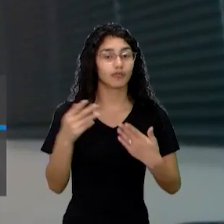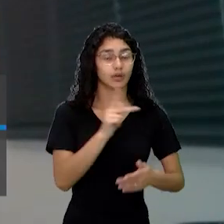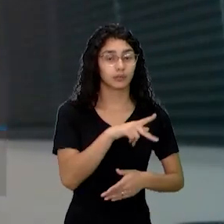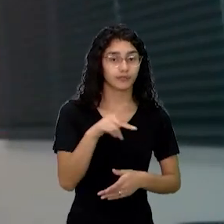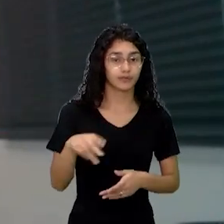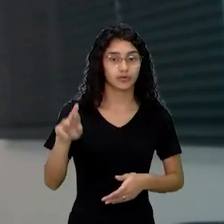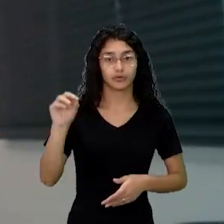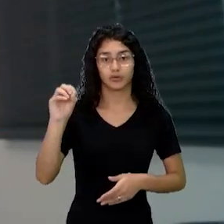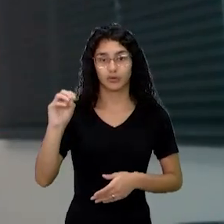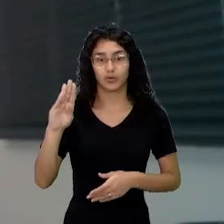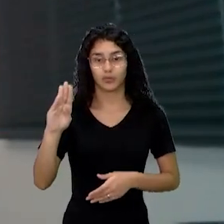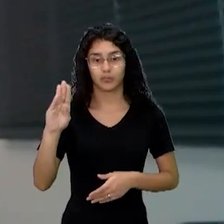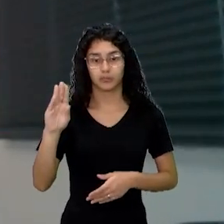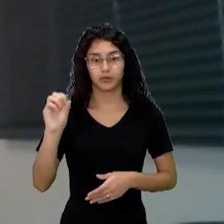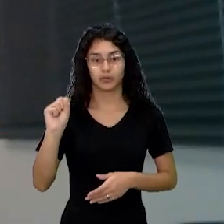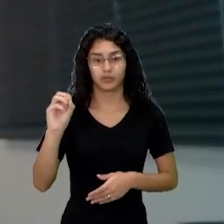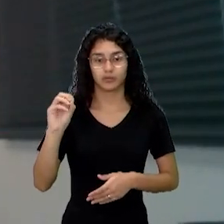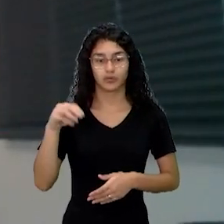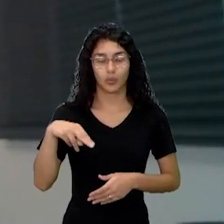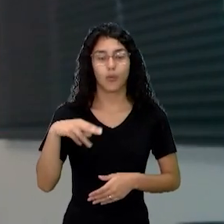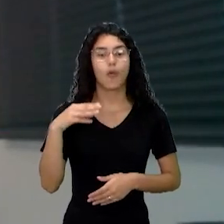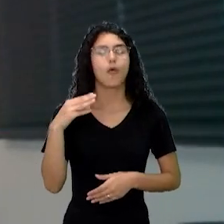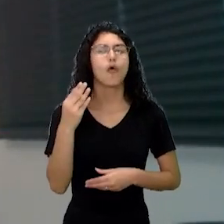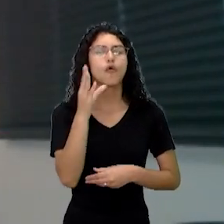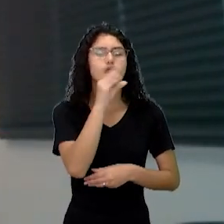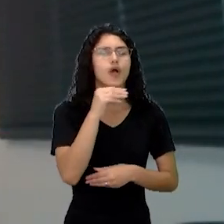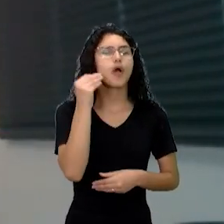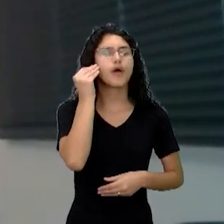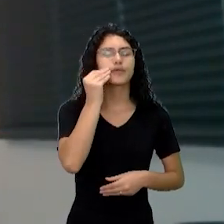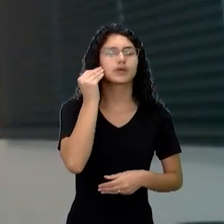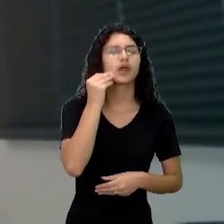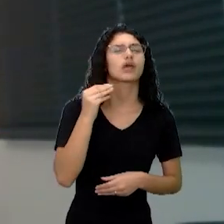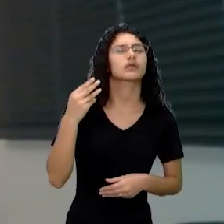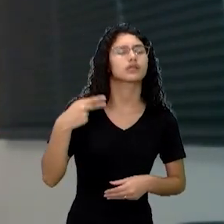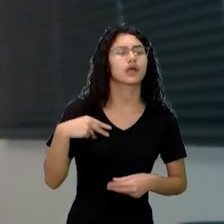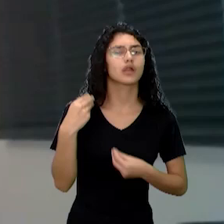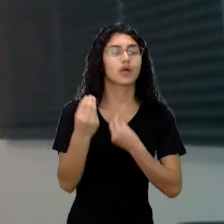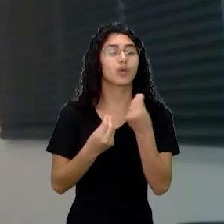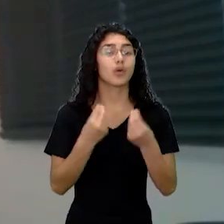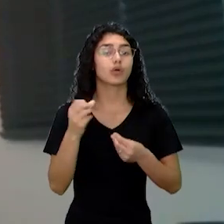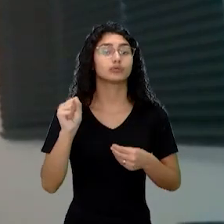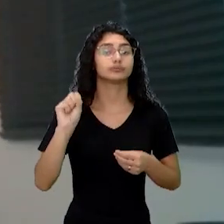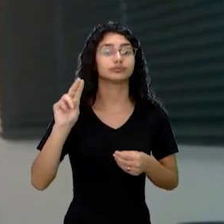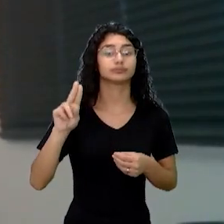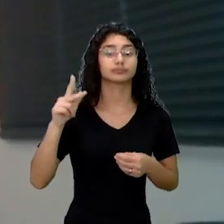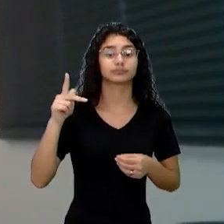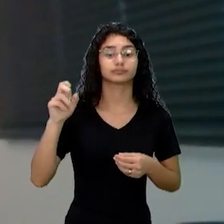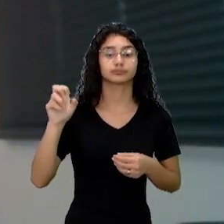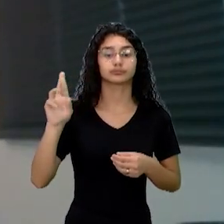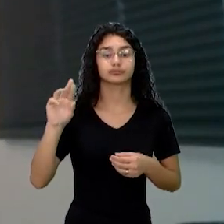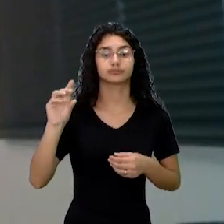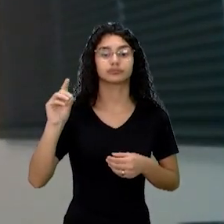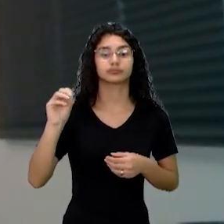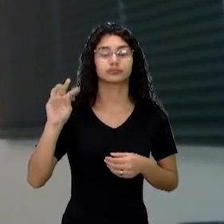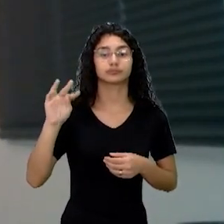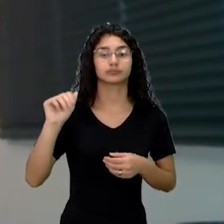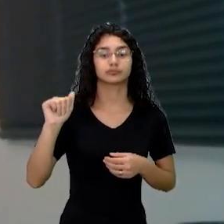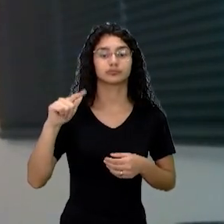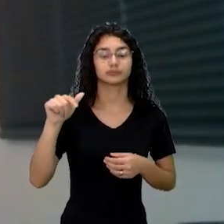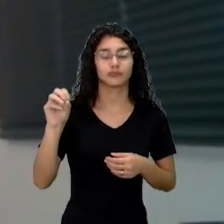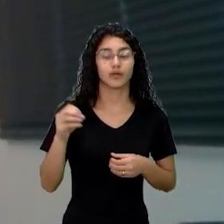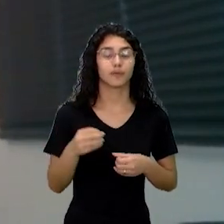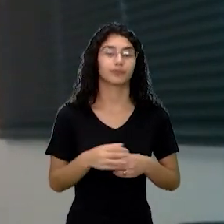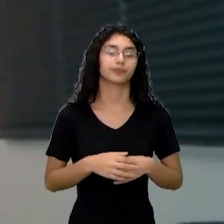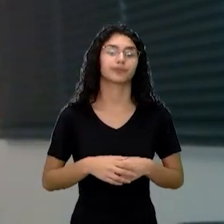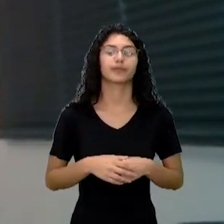Robson Castro para falar um pouquinho da experiência dele com a superdotação. Não vou falar muita coisa, vou deixar ele se